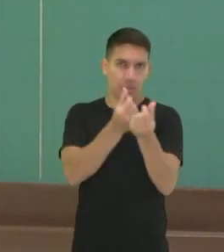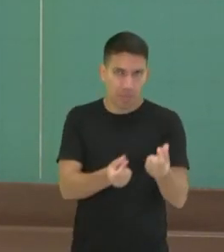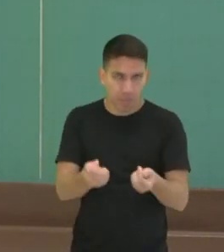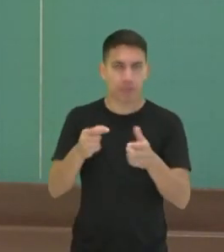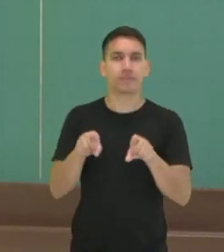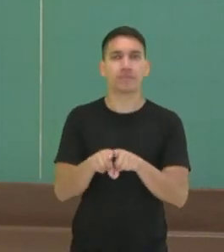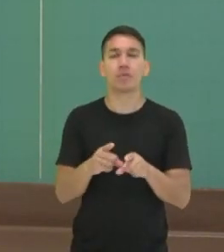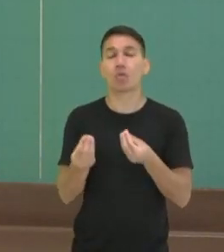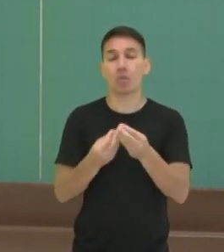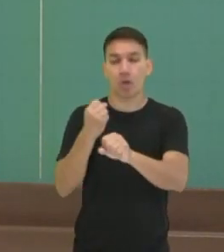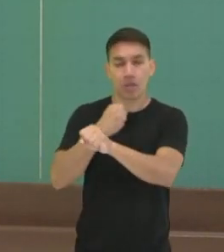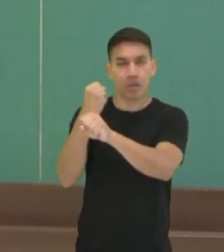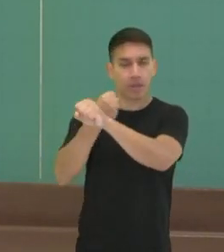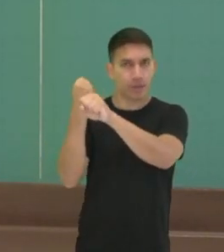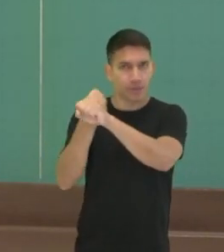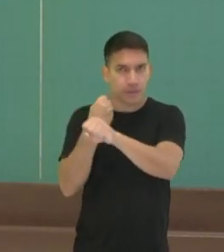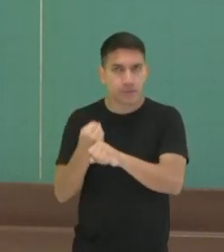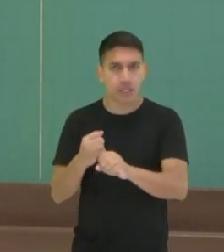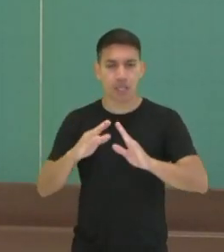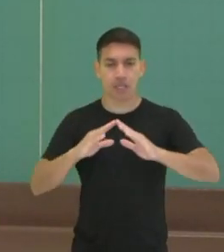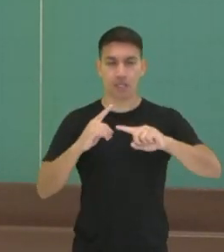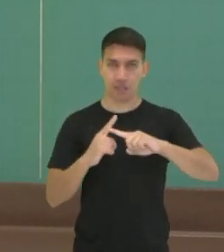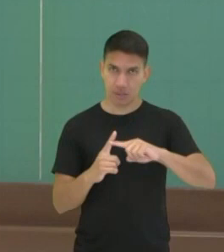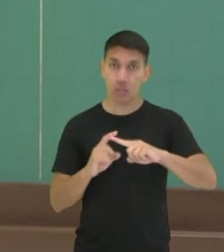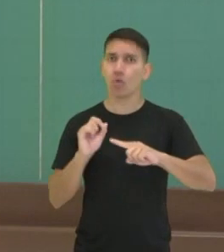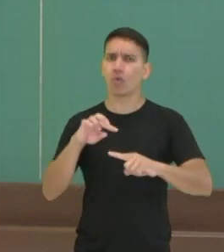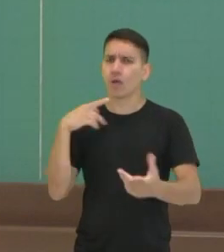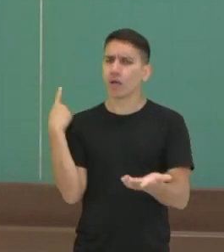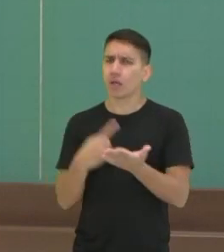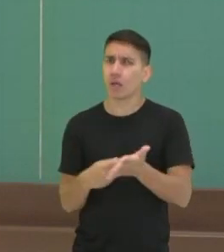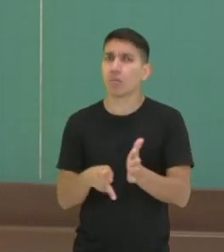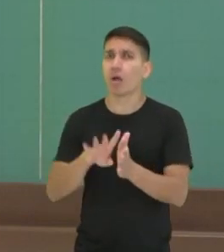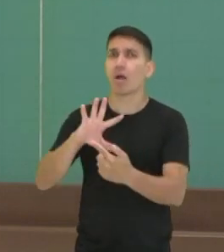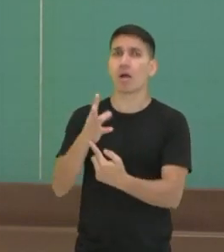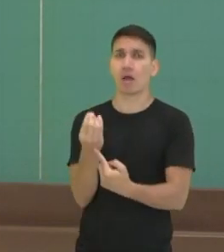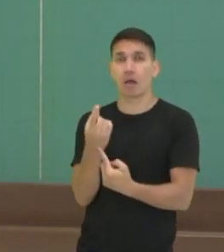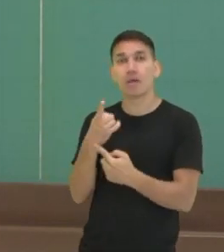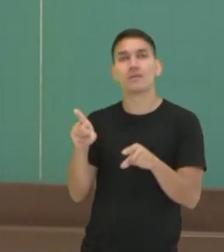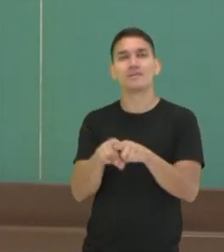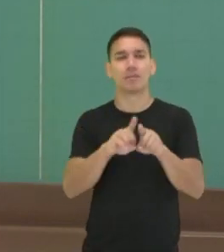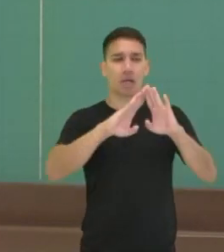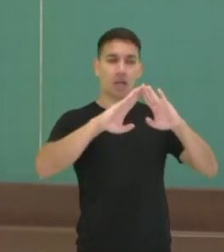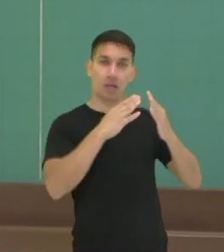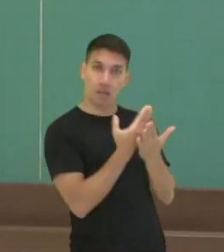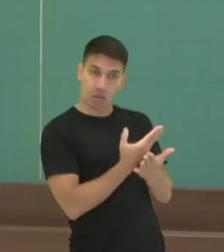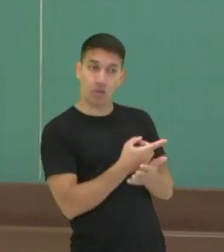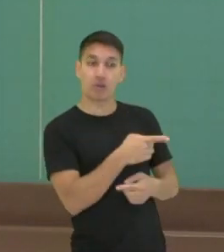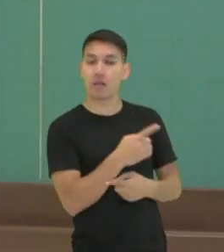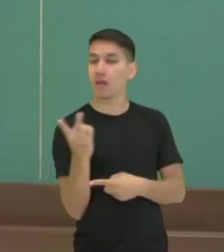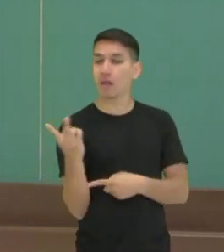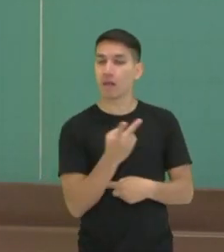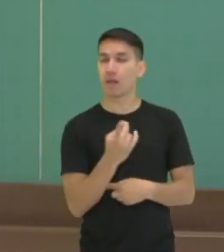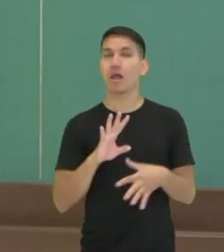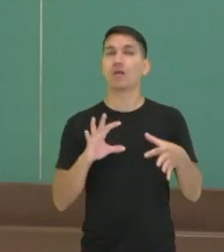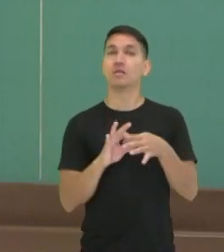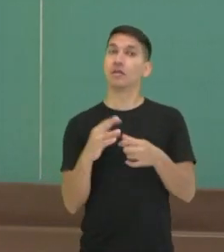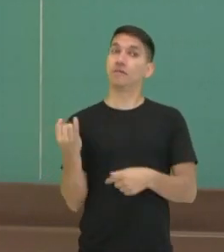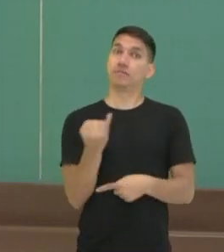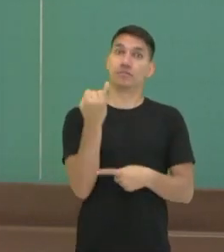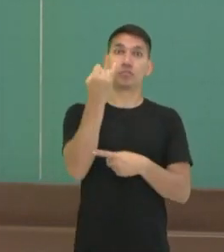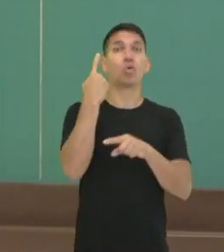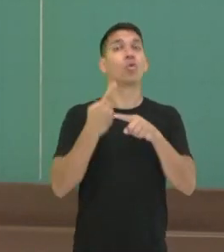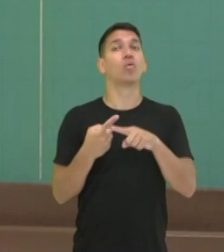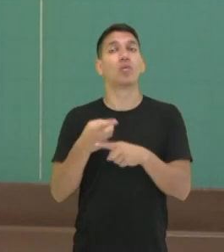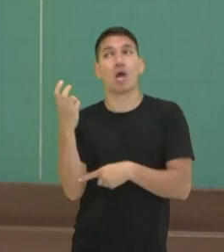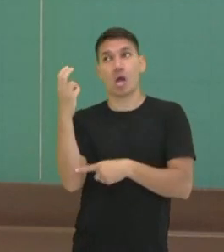monumentos em igreja. Ele institui a arte, a escola e a igreja como elementos fundamentais para que a cultura